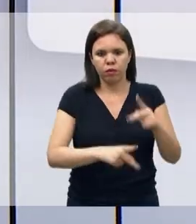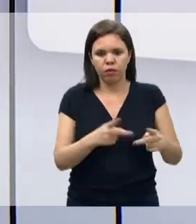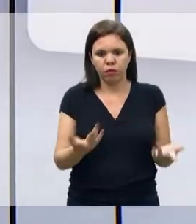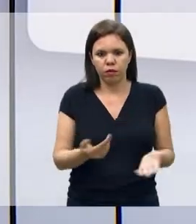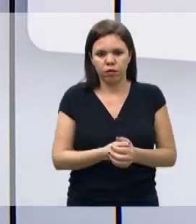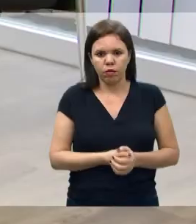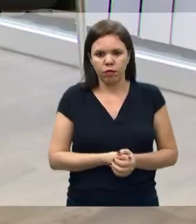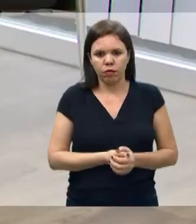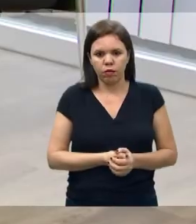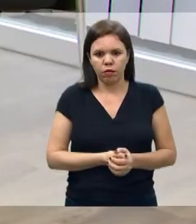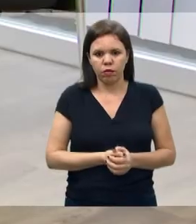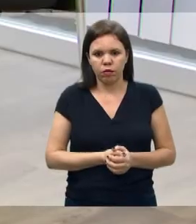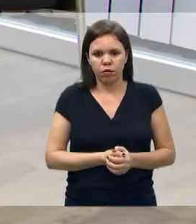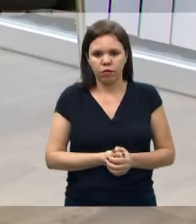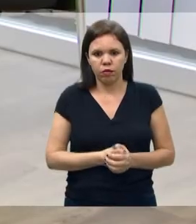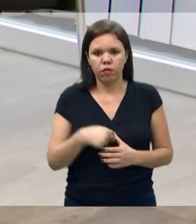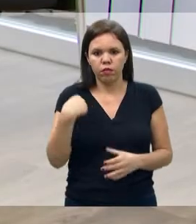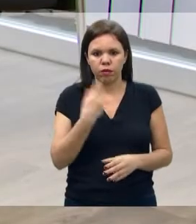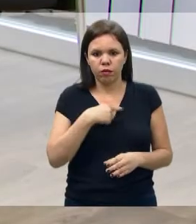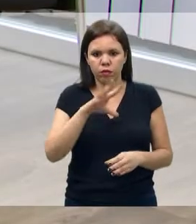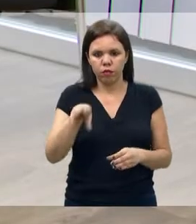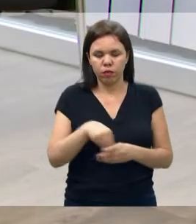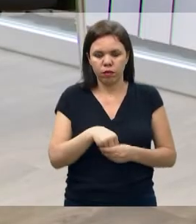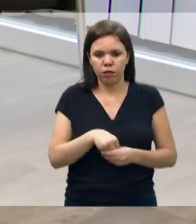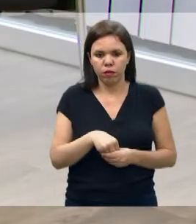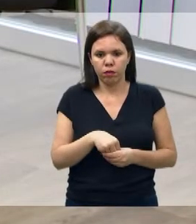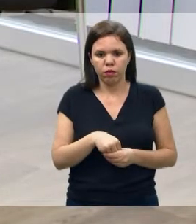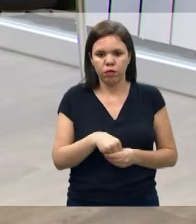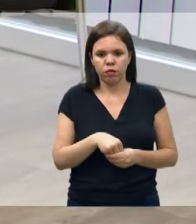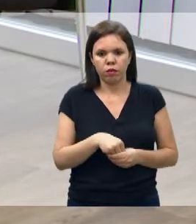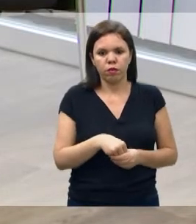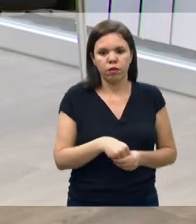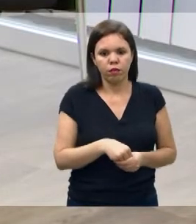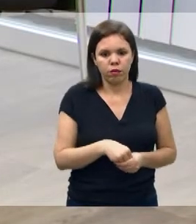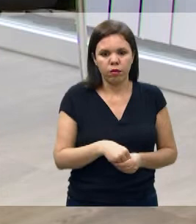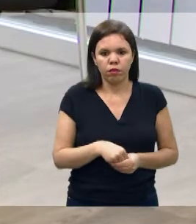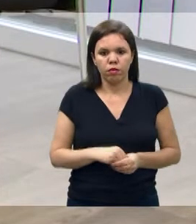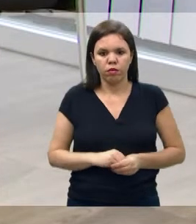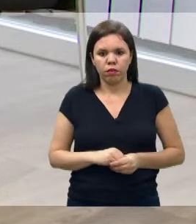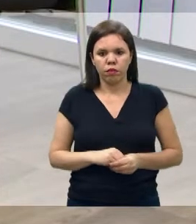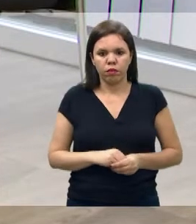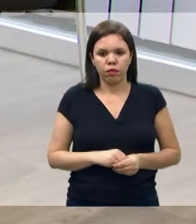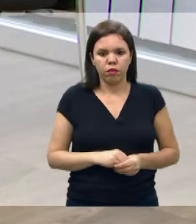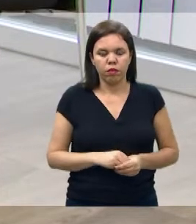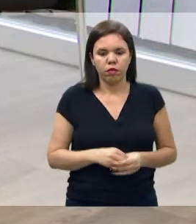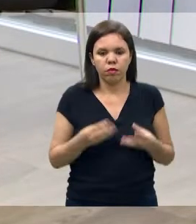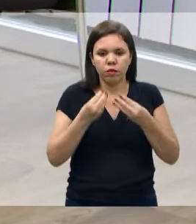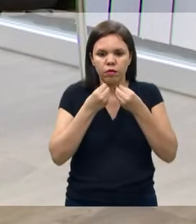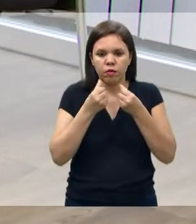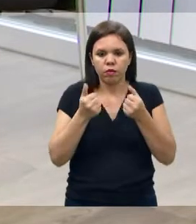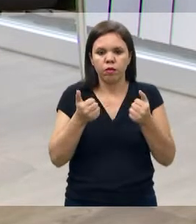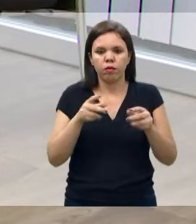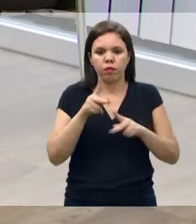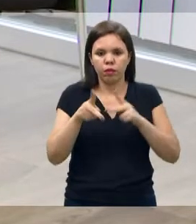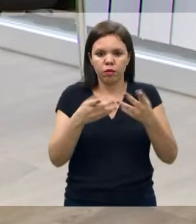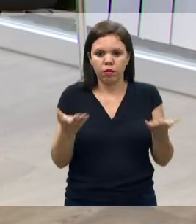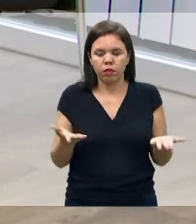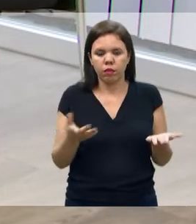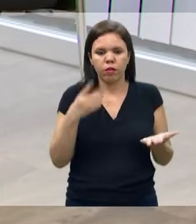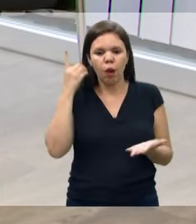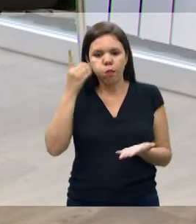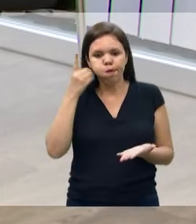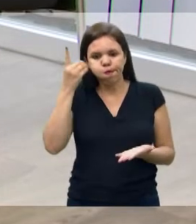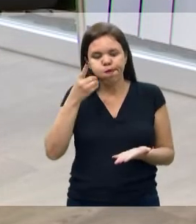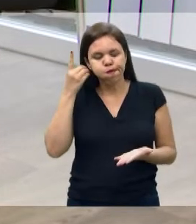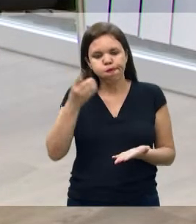qual nós aqui nos incluímos, tentar pressionar, sensibilizar algum